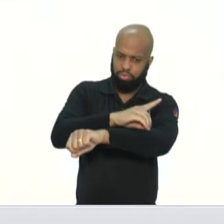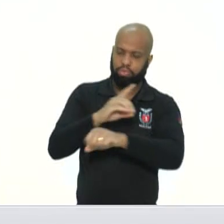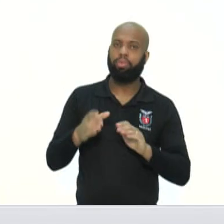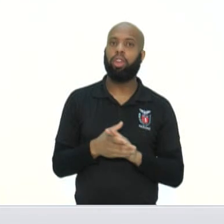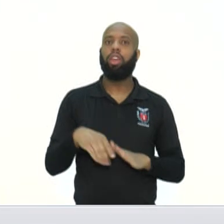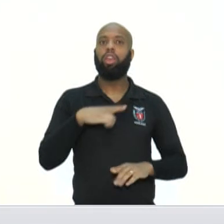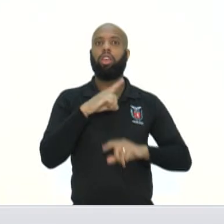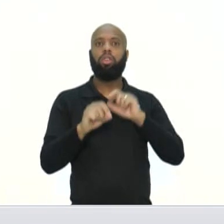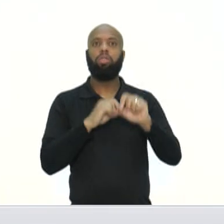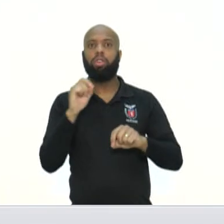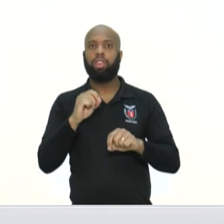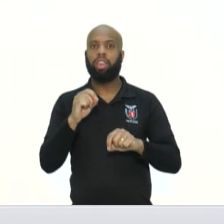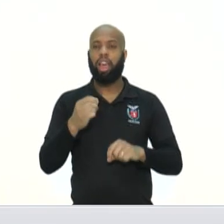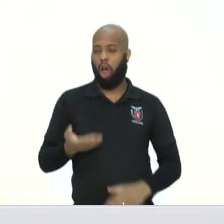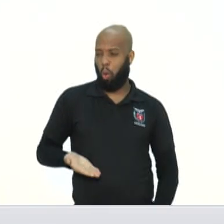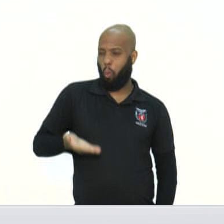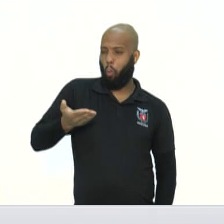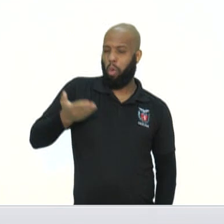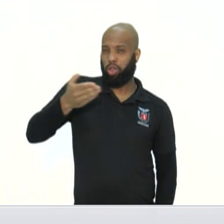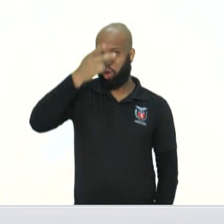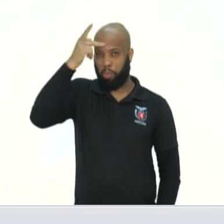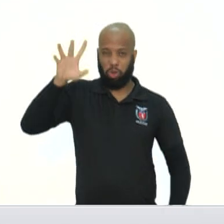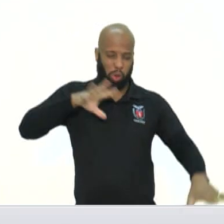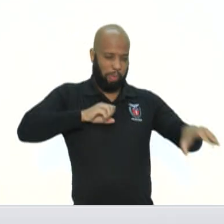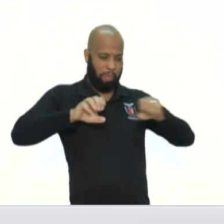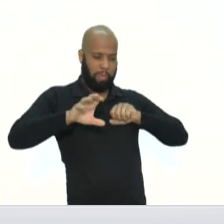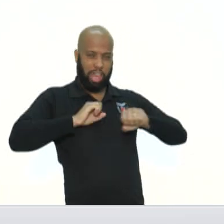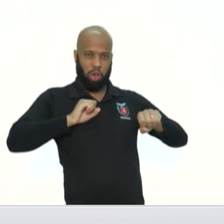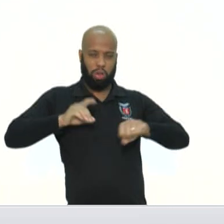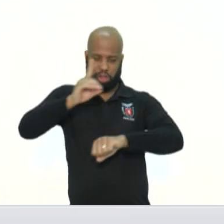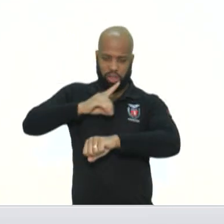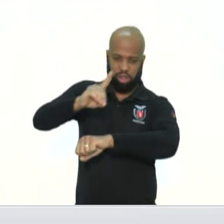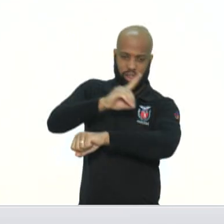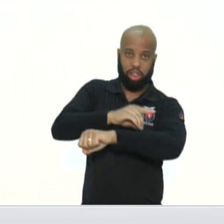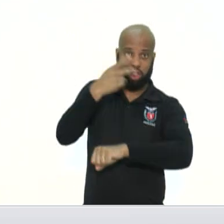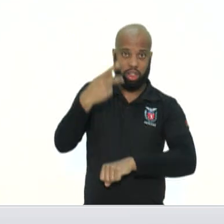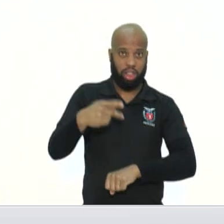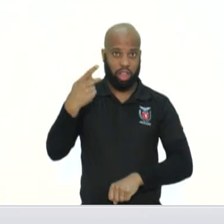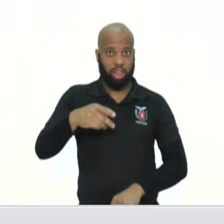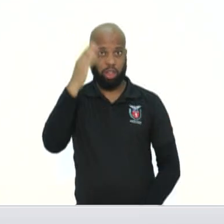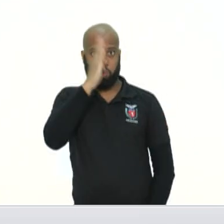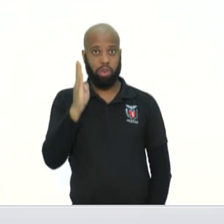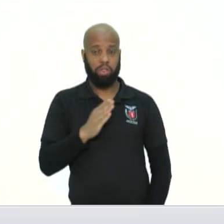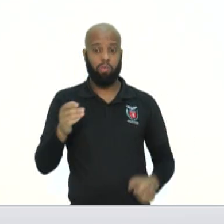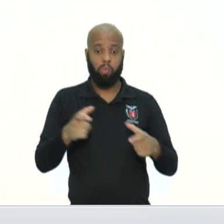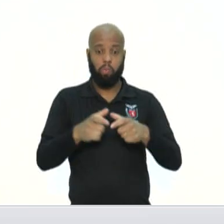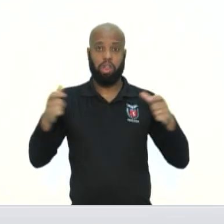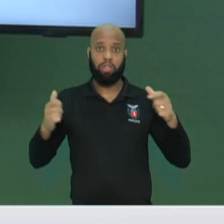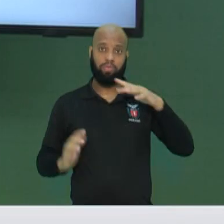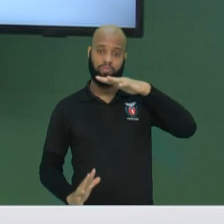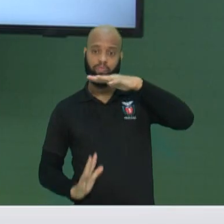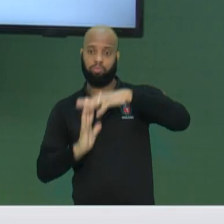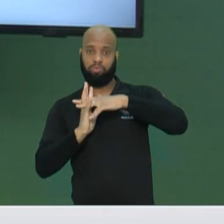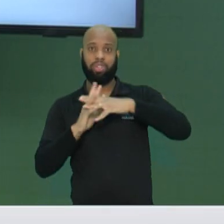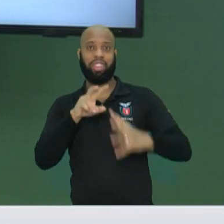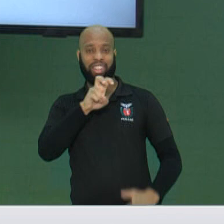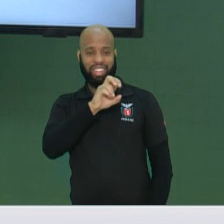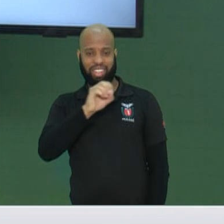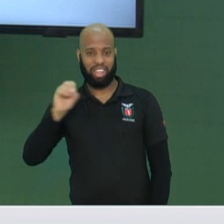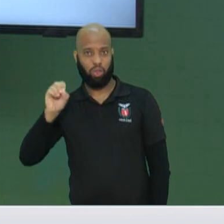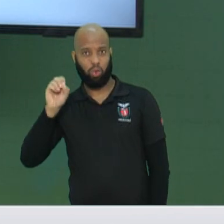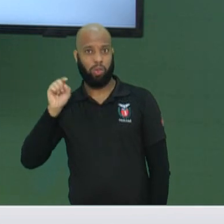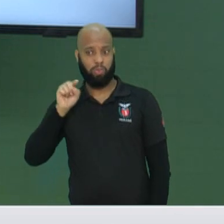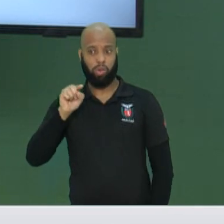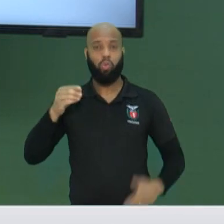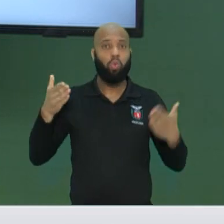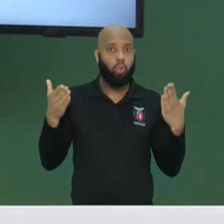aumento do número de casos da dengue no Brasil ultrapassou os 500 mil este ano. Então, olha por que nós vamos conversar sobre isso